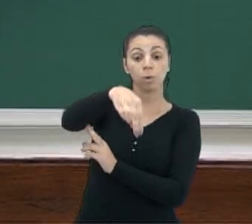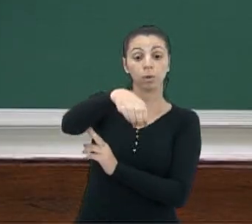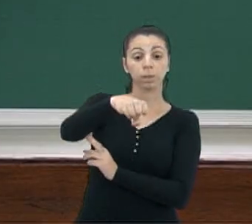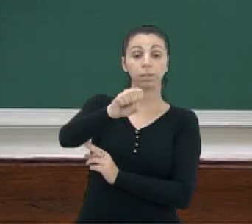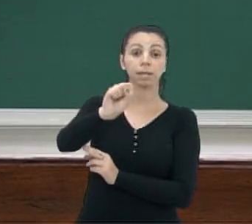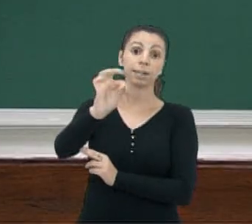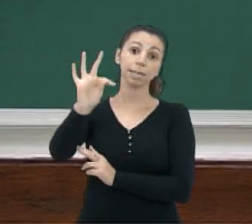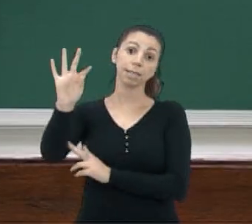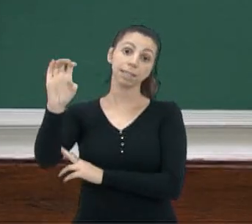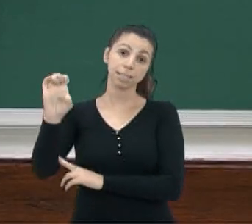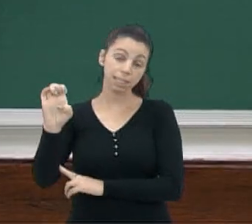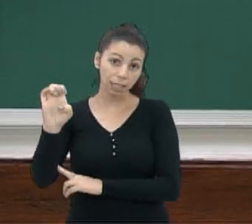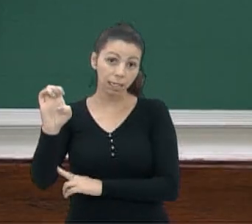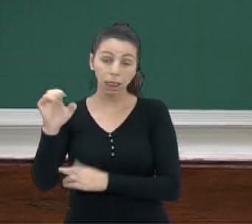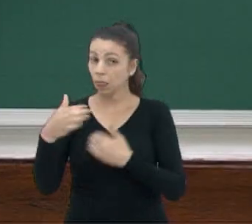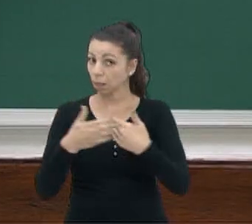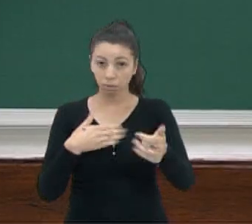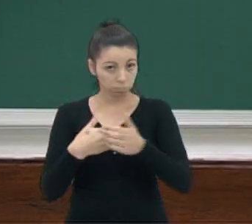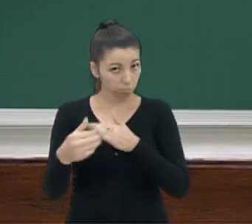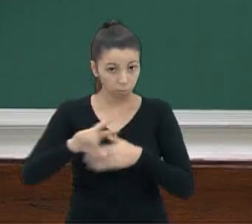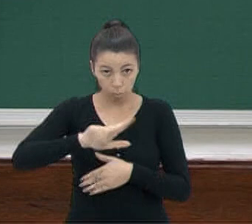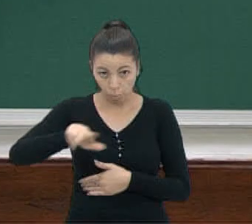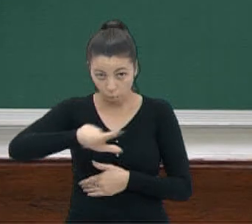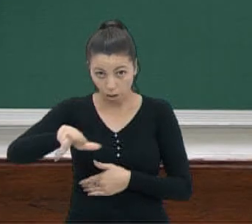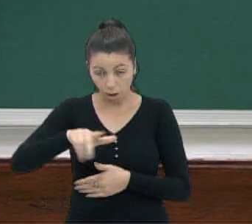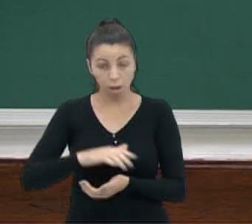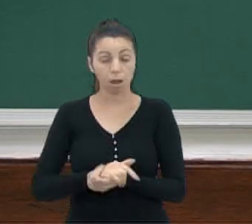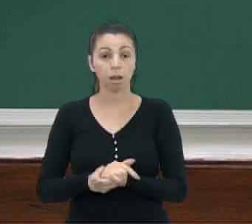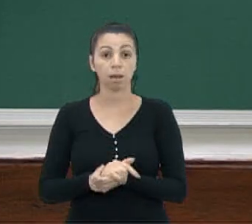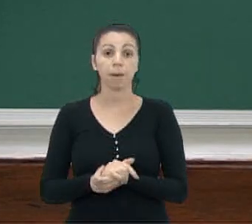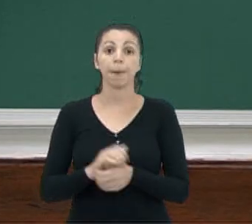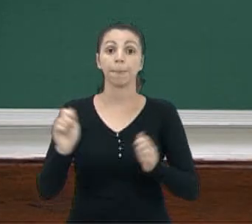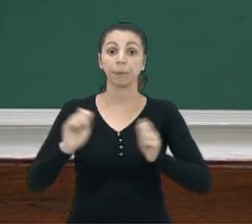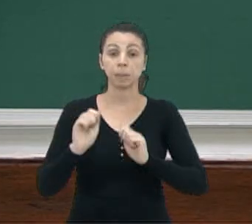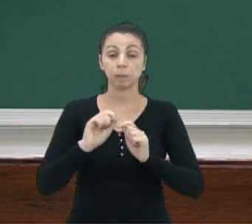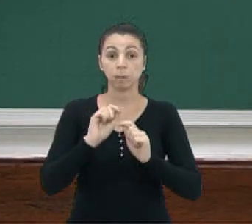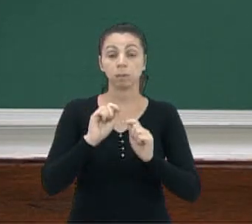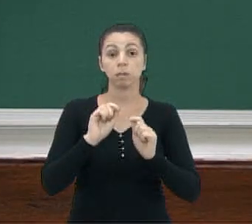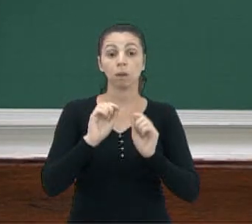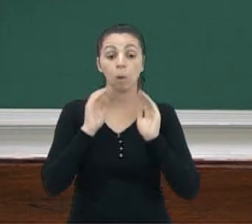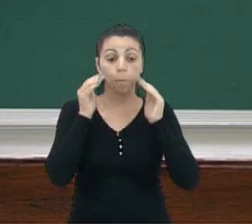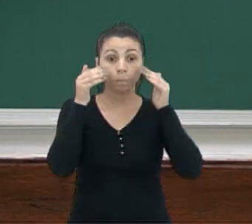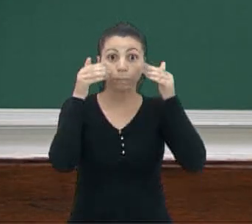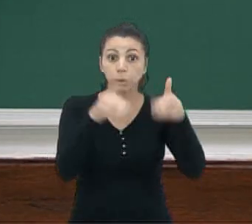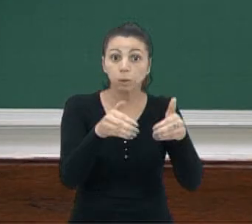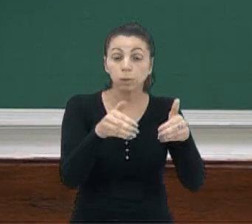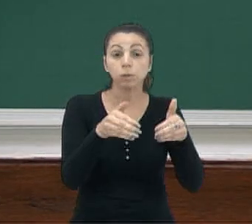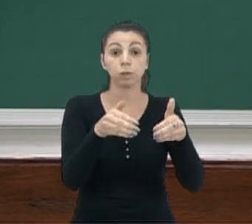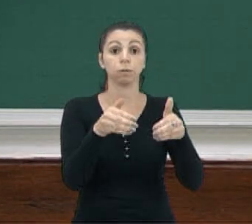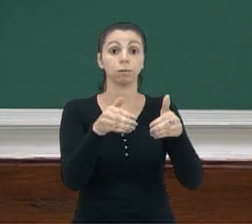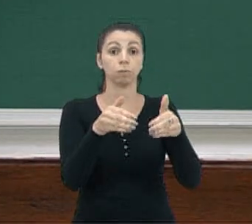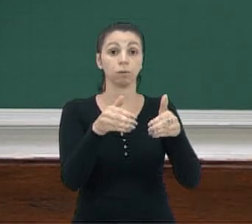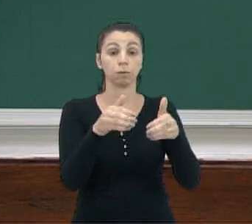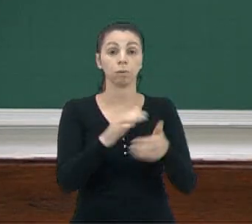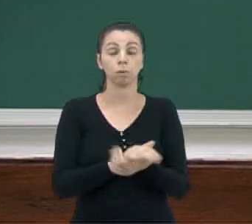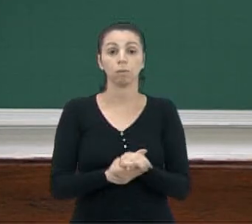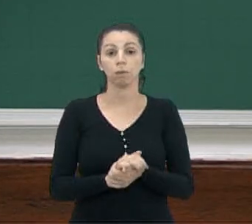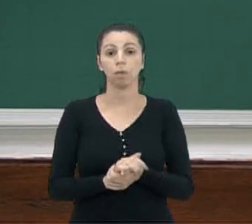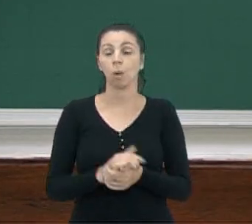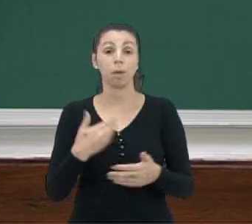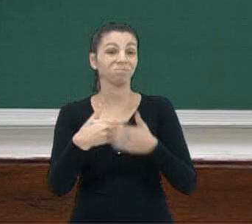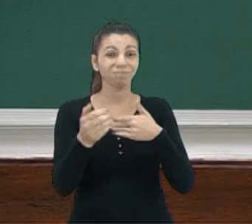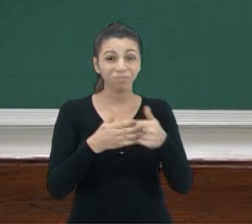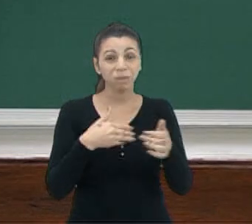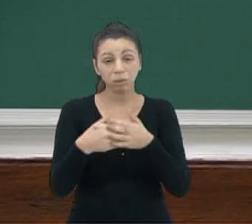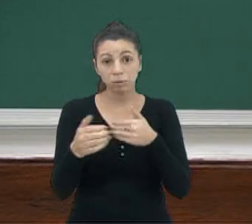de qualquer jeito, certo? Assim como o esse e o este também a gente não usa de qualquer jeito. Não é tanto